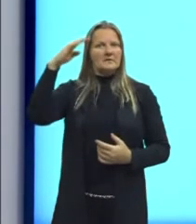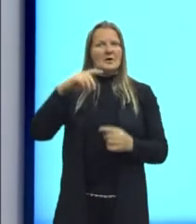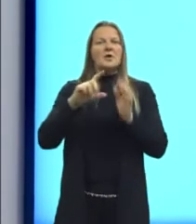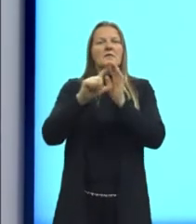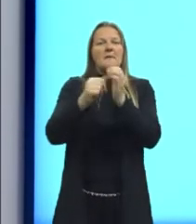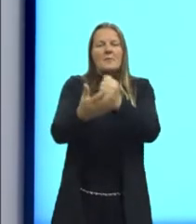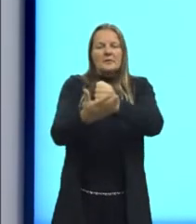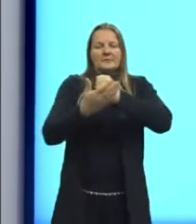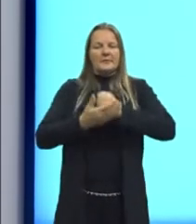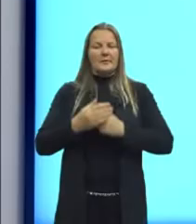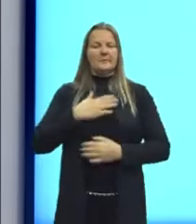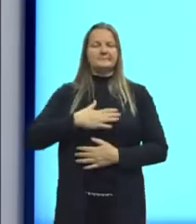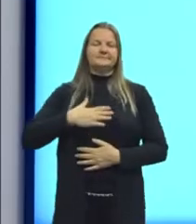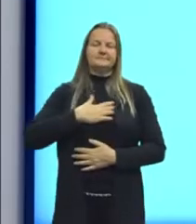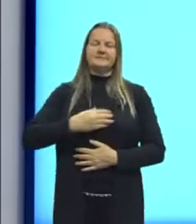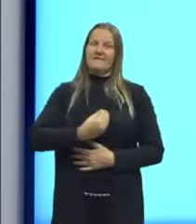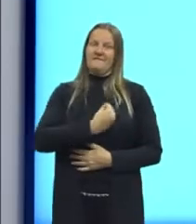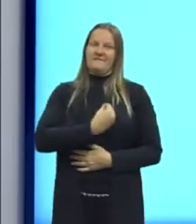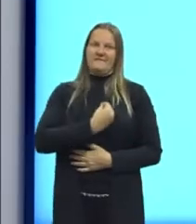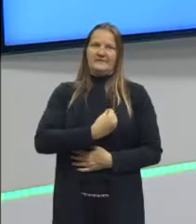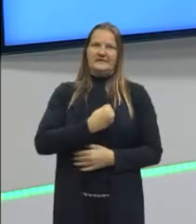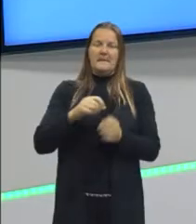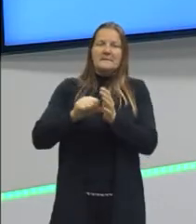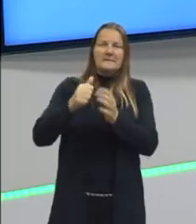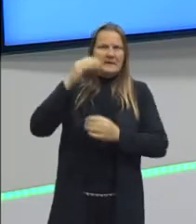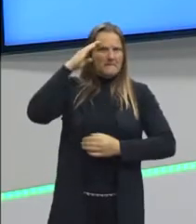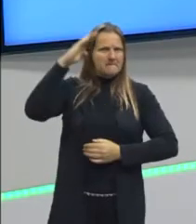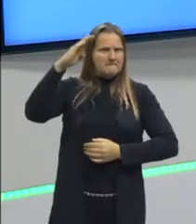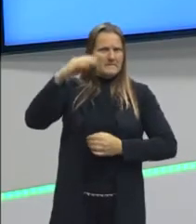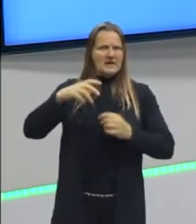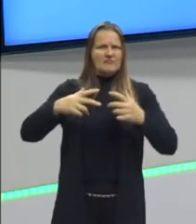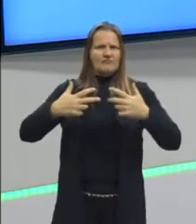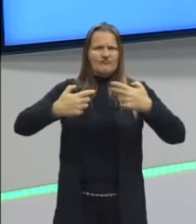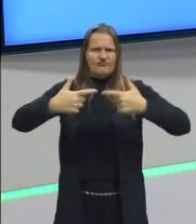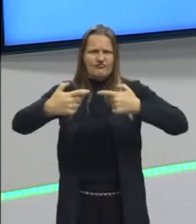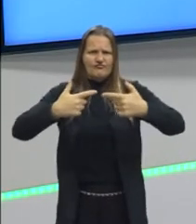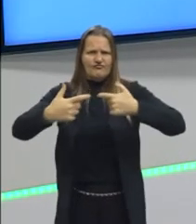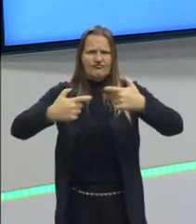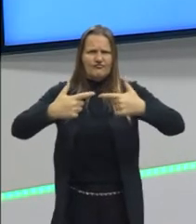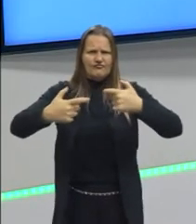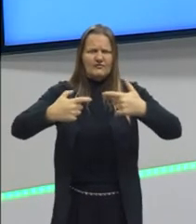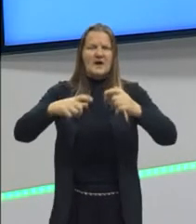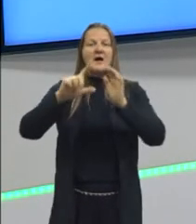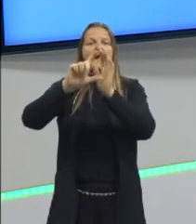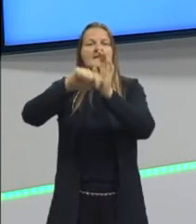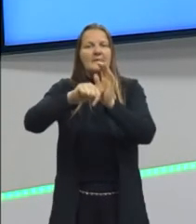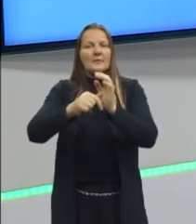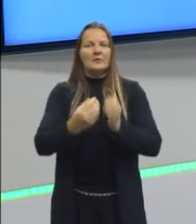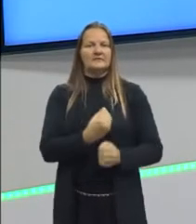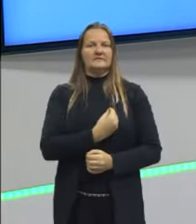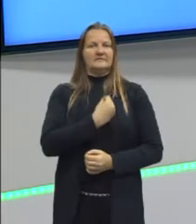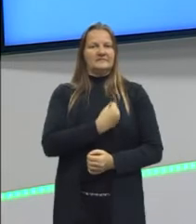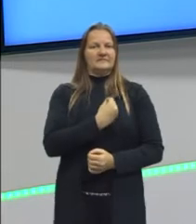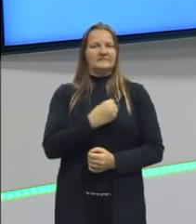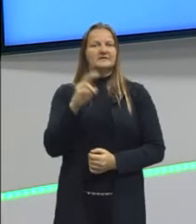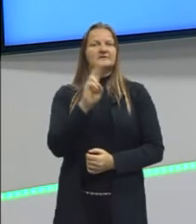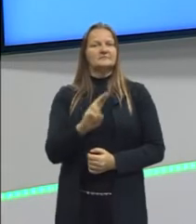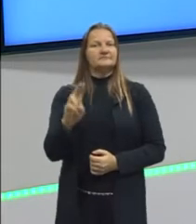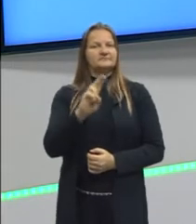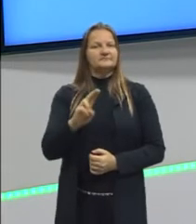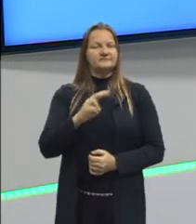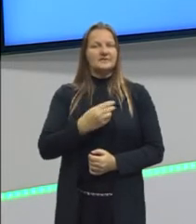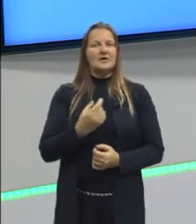nos dar um bem-estar né Ele é primeiro usado pela guerra né para os militares e depois se ele se torna lucrativo